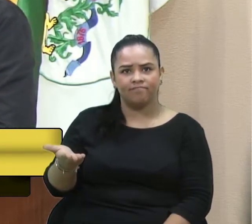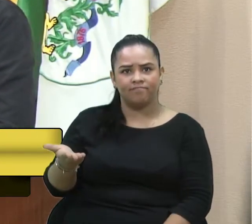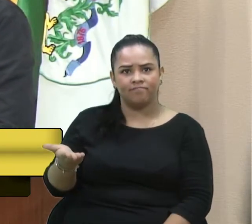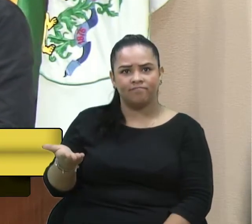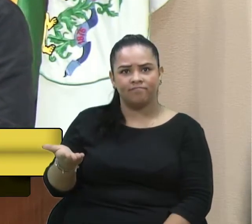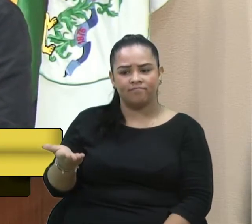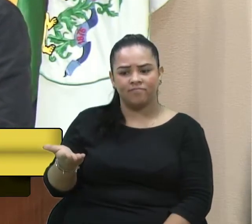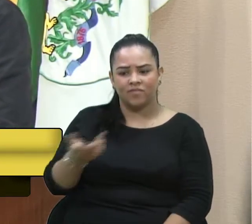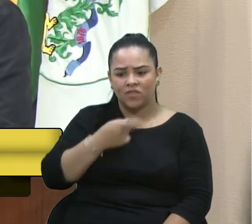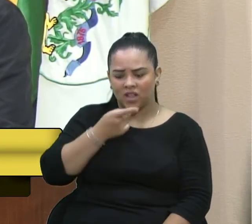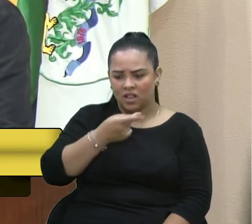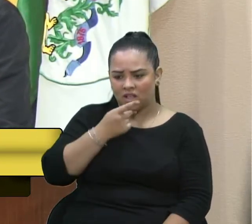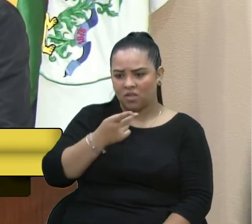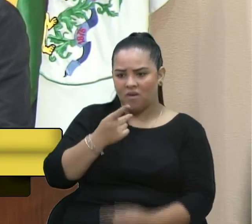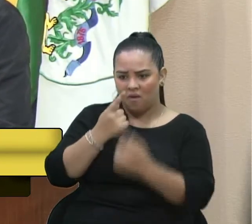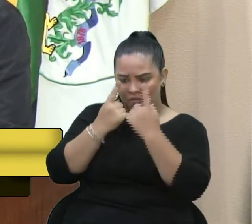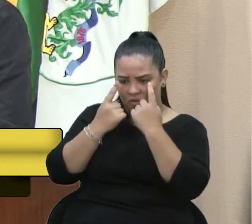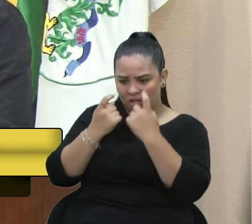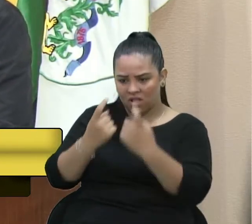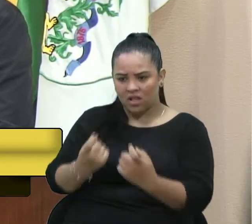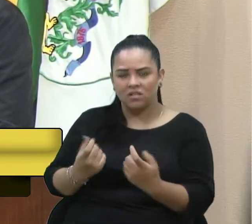seguida à violência e repetida.